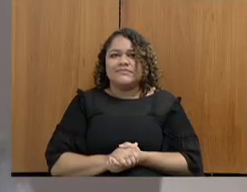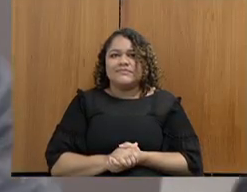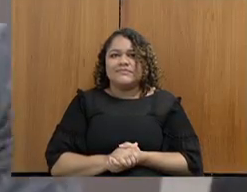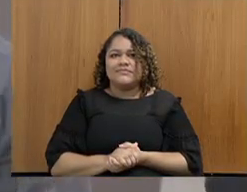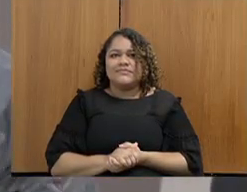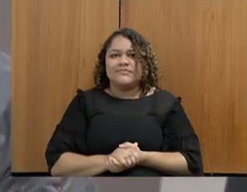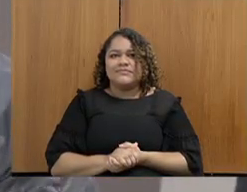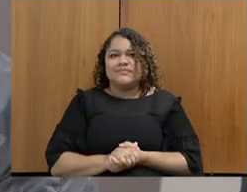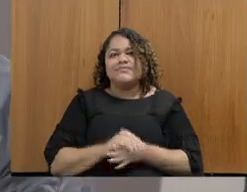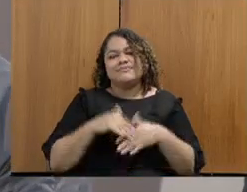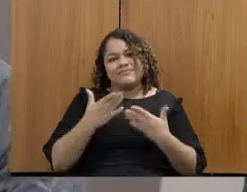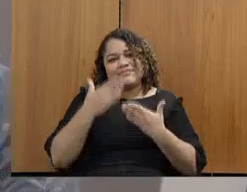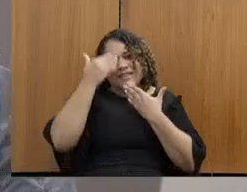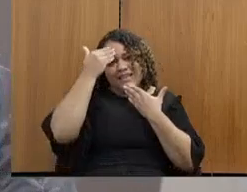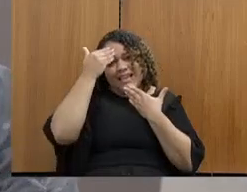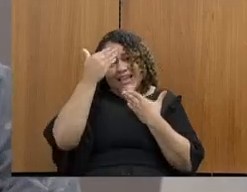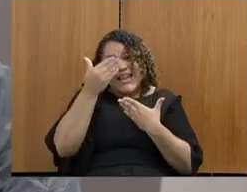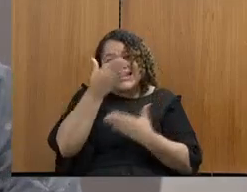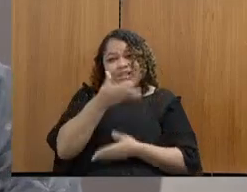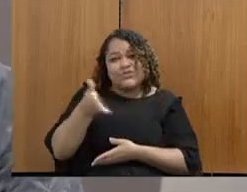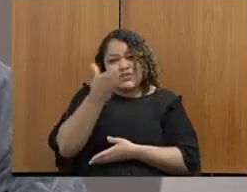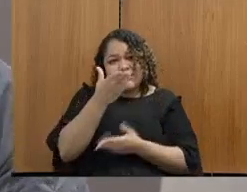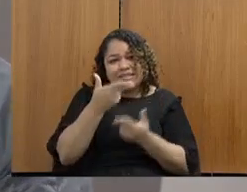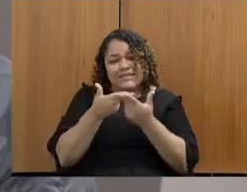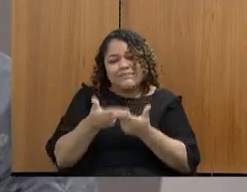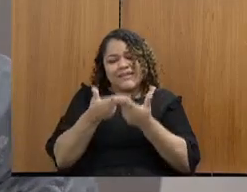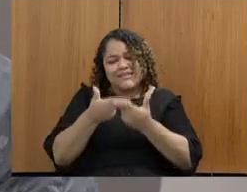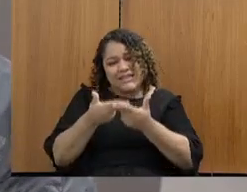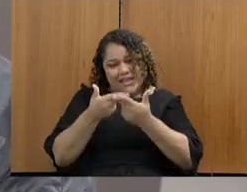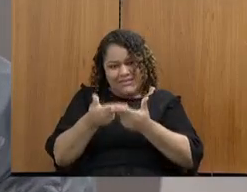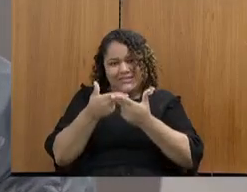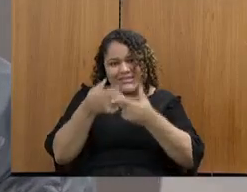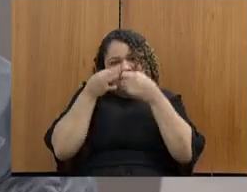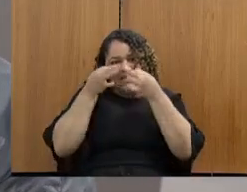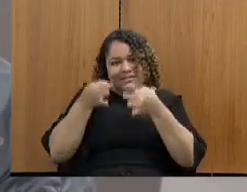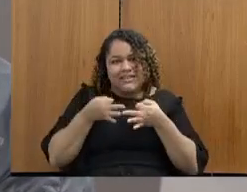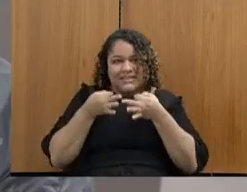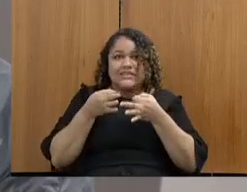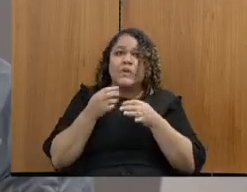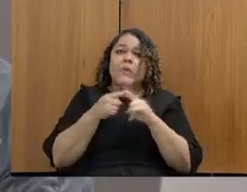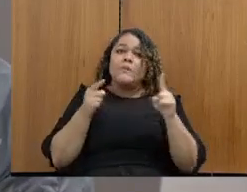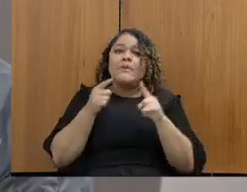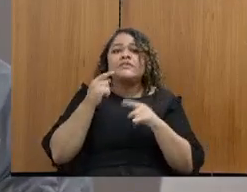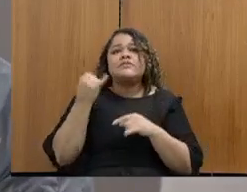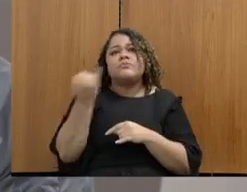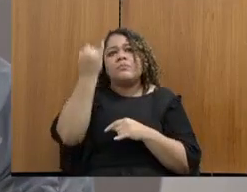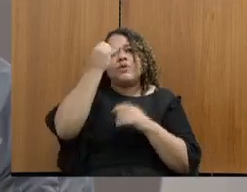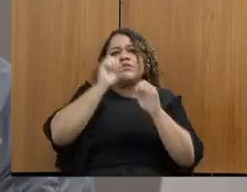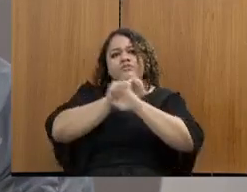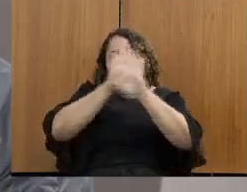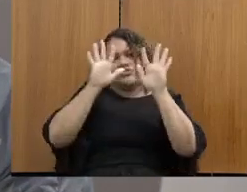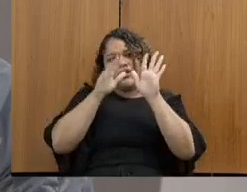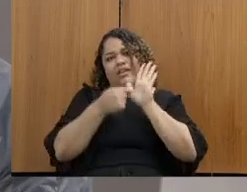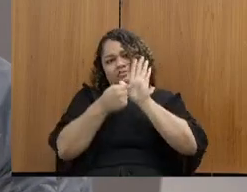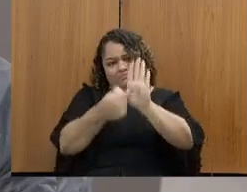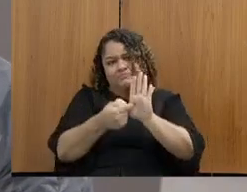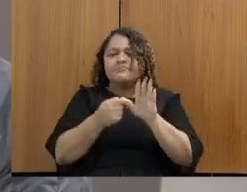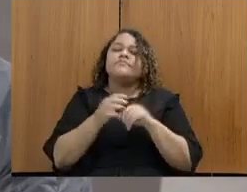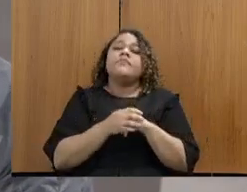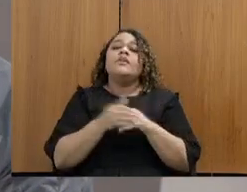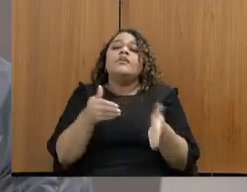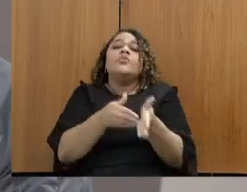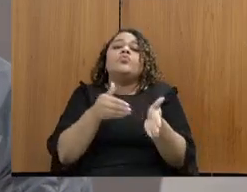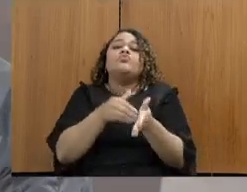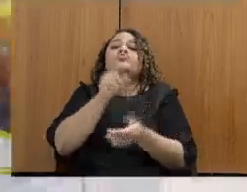agradeço né a paciência né por me ouvir mas acho que são esclarecimentos importantes e o último deles né é